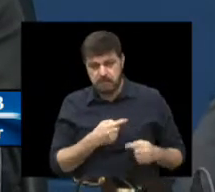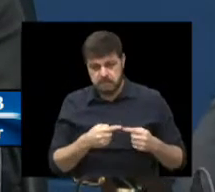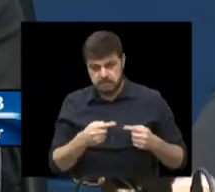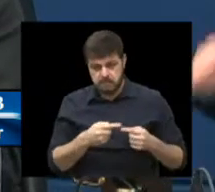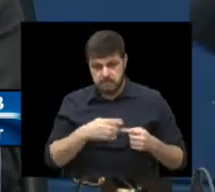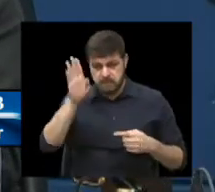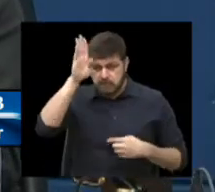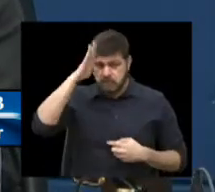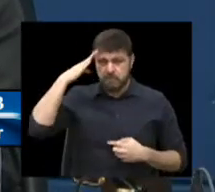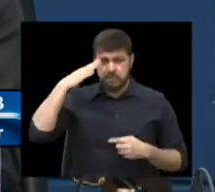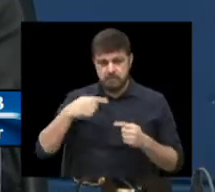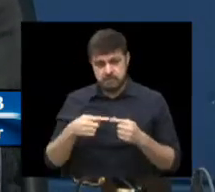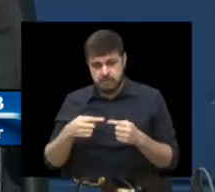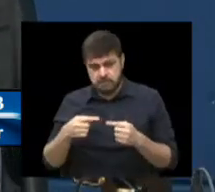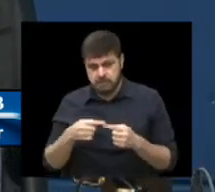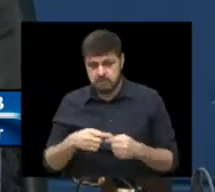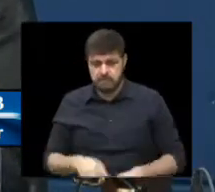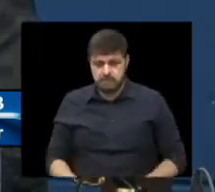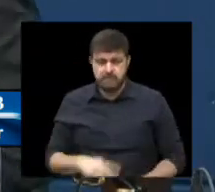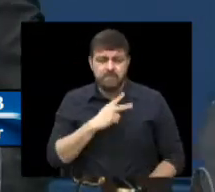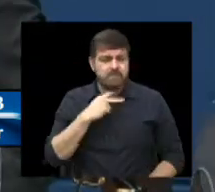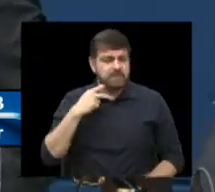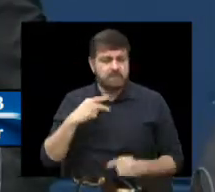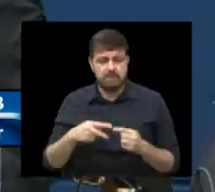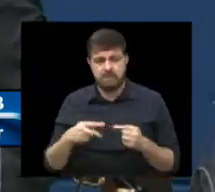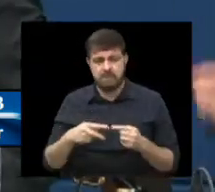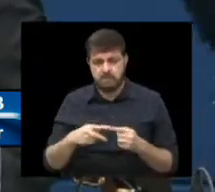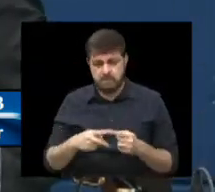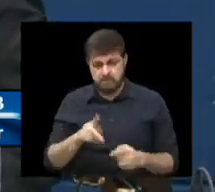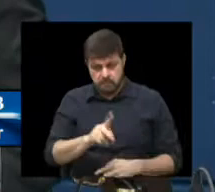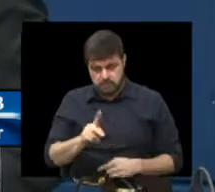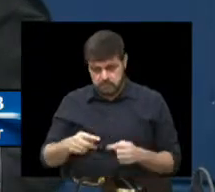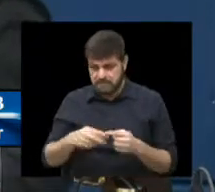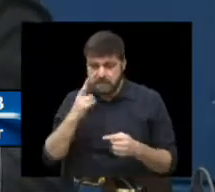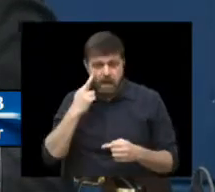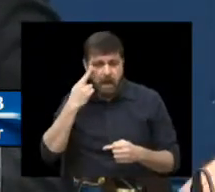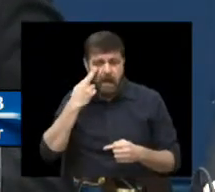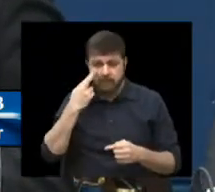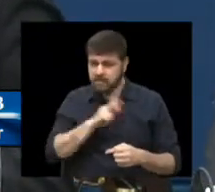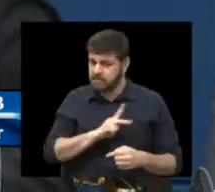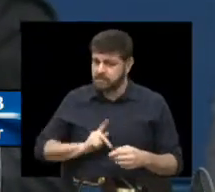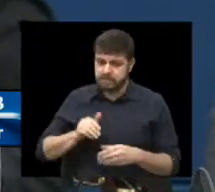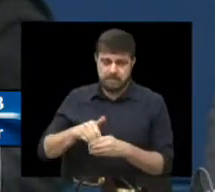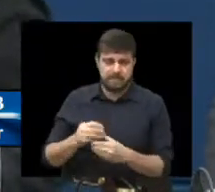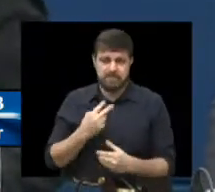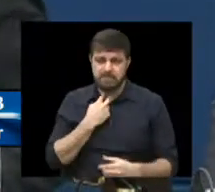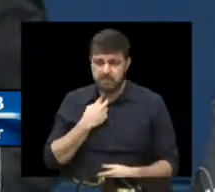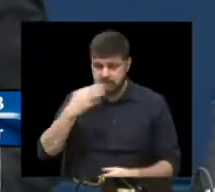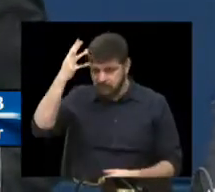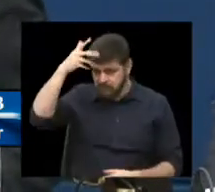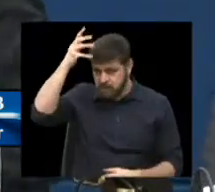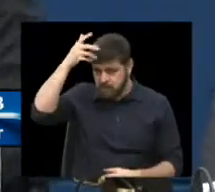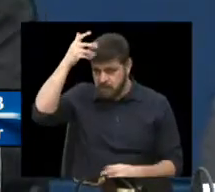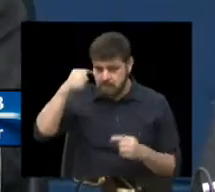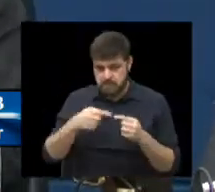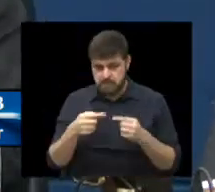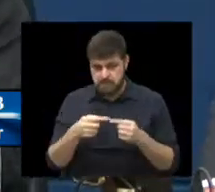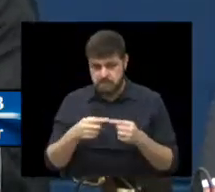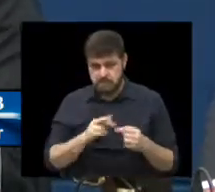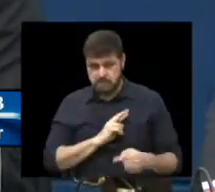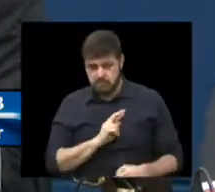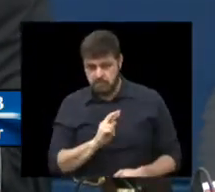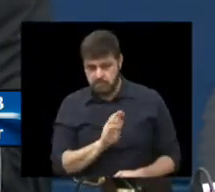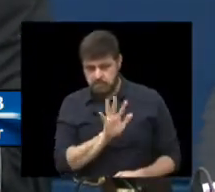Tourinho, sim. Permine Monteiro, sim. Professor Alberto, sim. Rafa Zimbaldi preside a sessão, não vota. Rodrigo da Farmadic, sim. Rubens